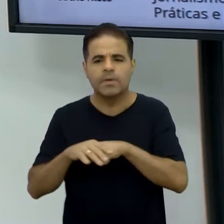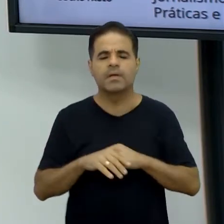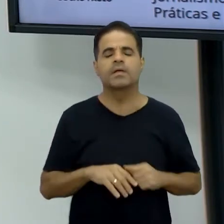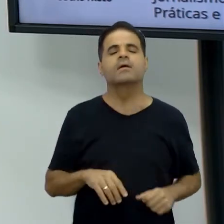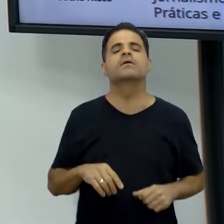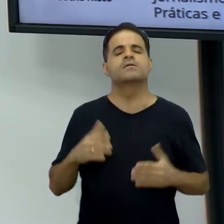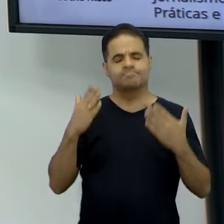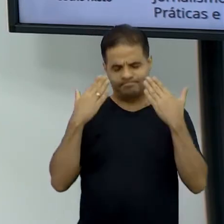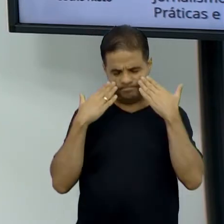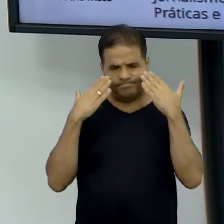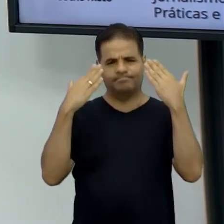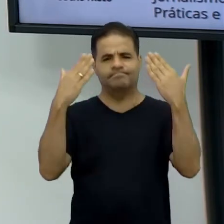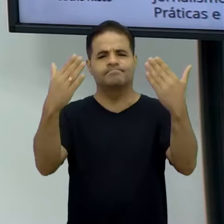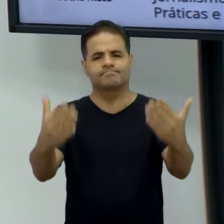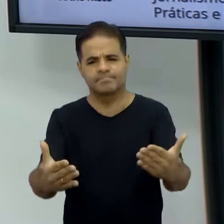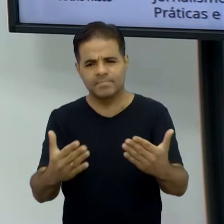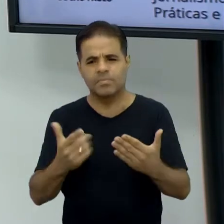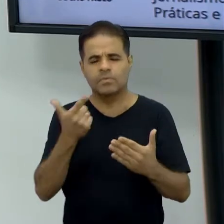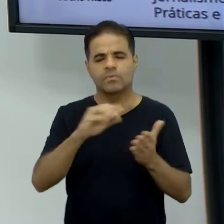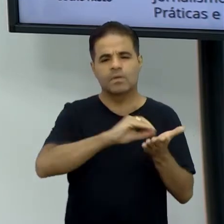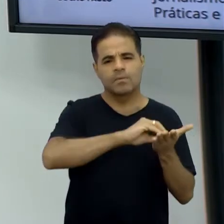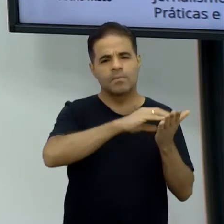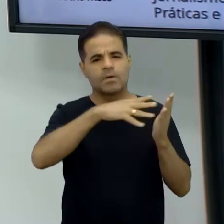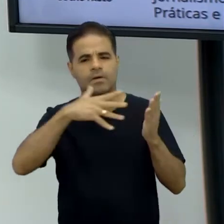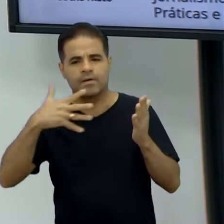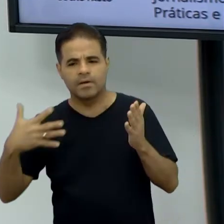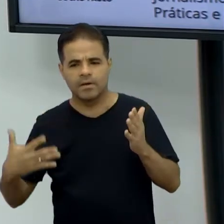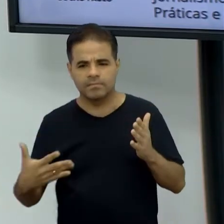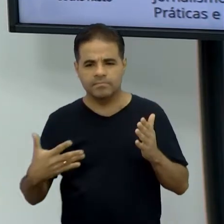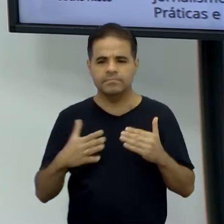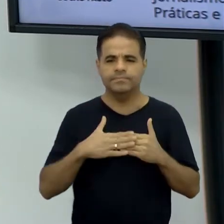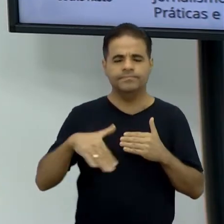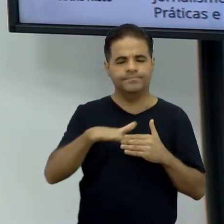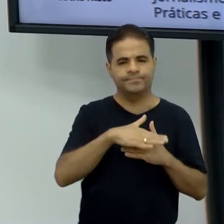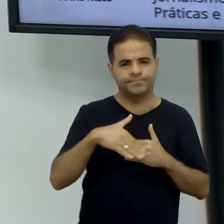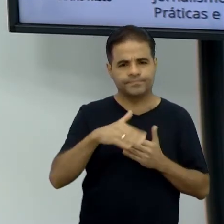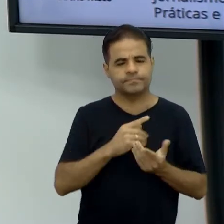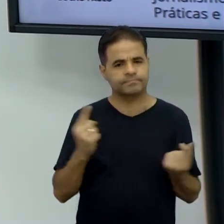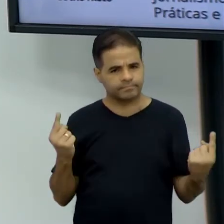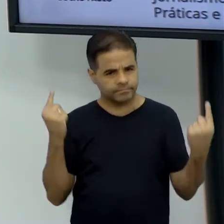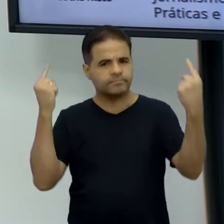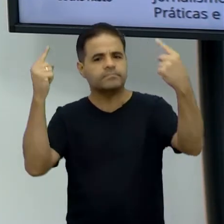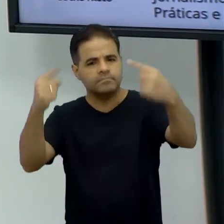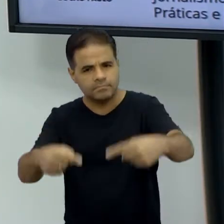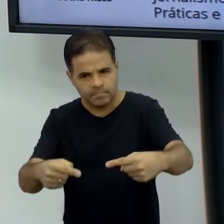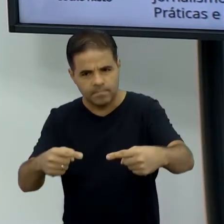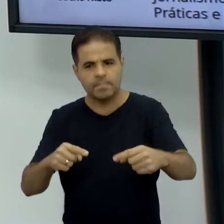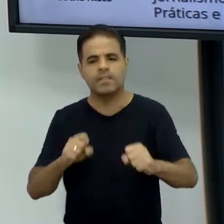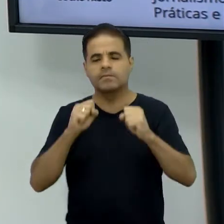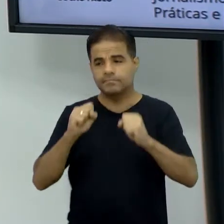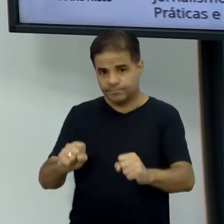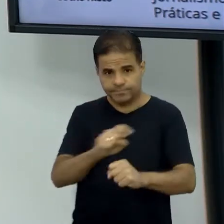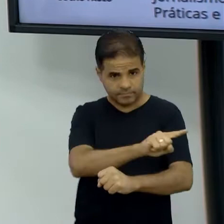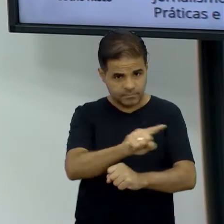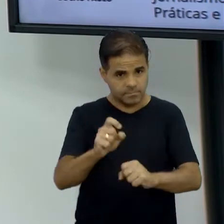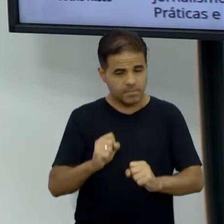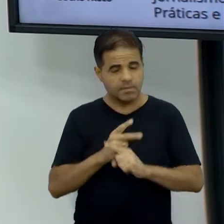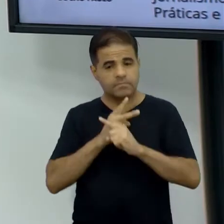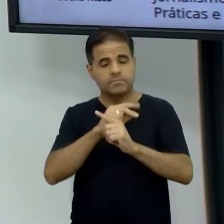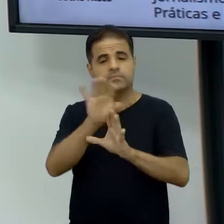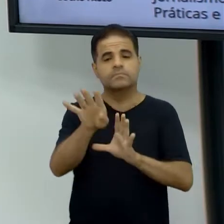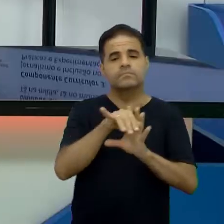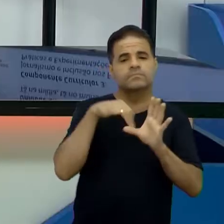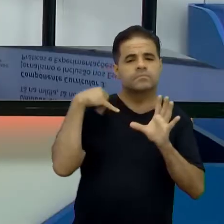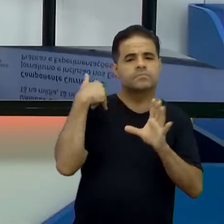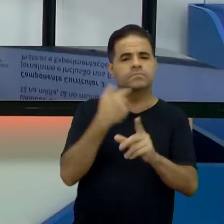ele está à frente aí de um outro aprofundamento, que é o Start, Hora do Desafio, que vocês também podem buscar lá no YouTube